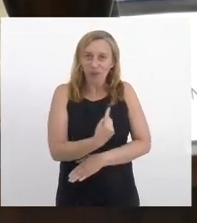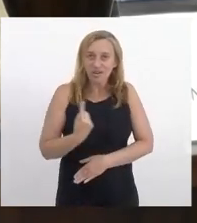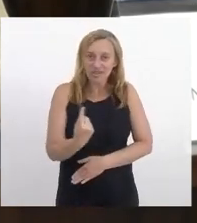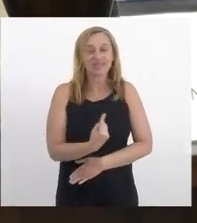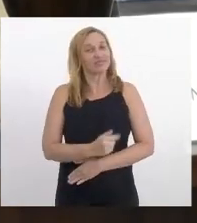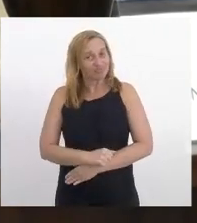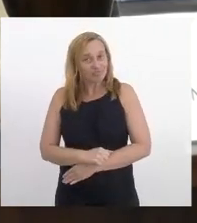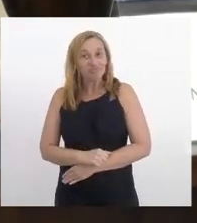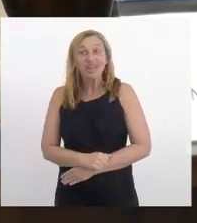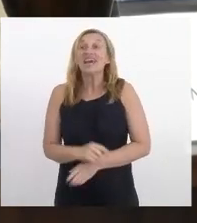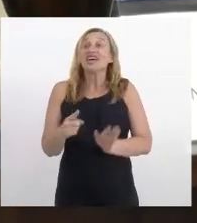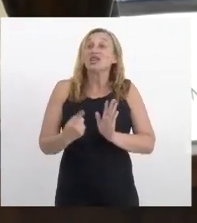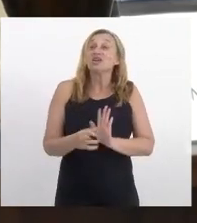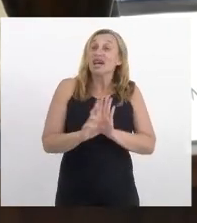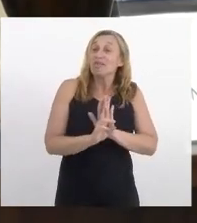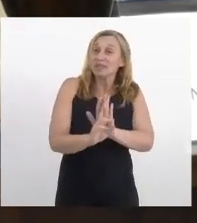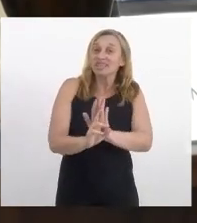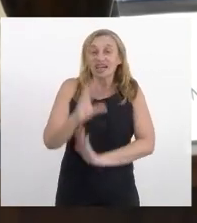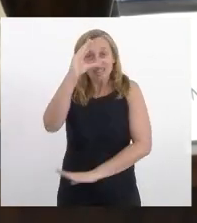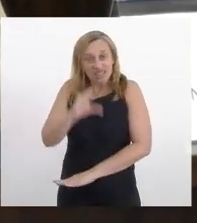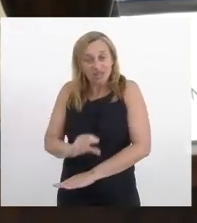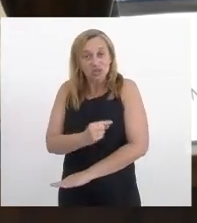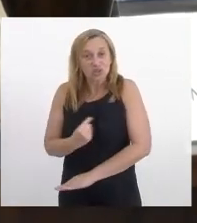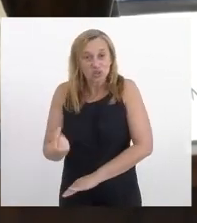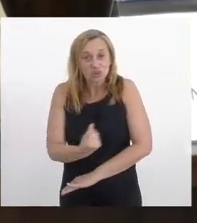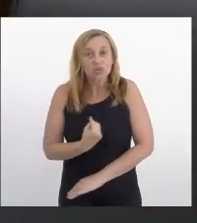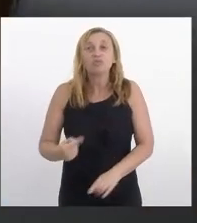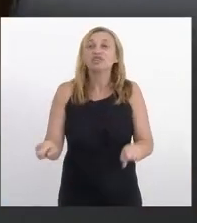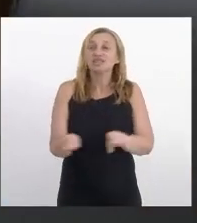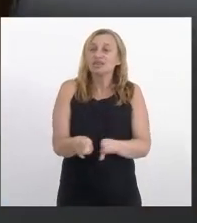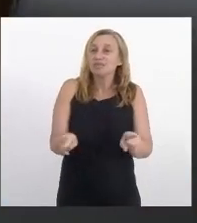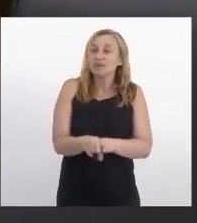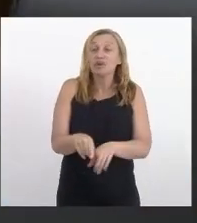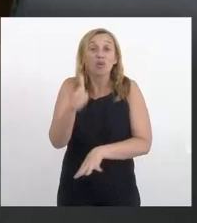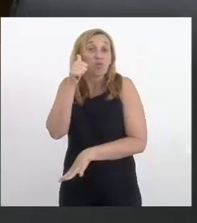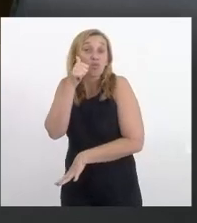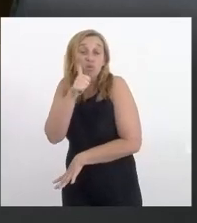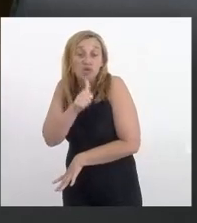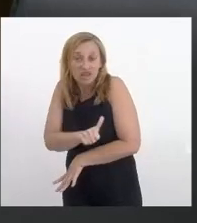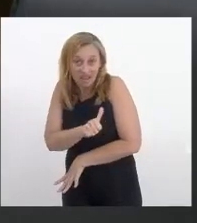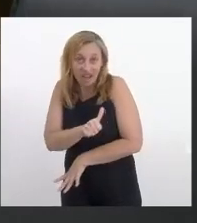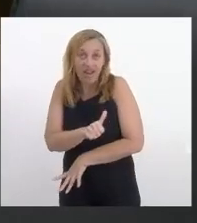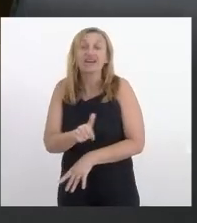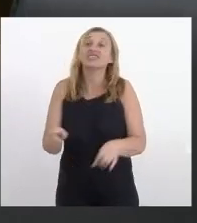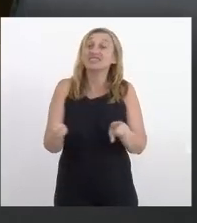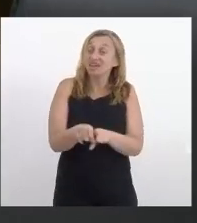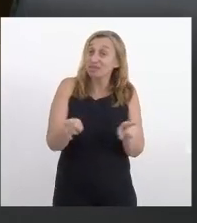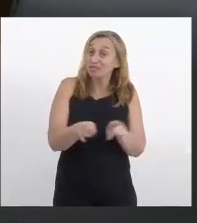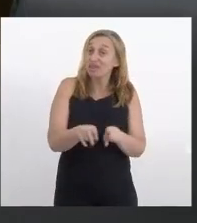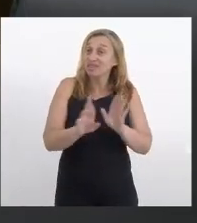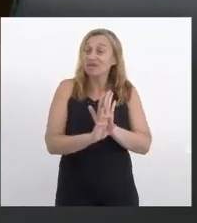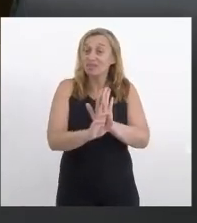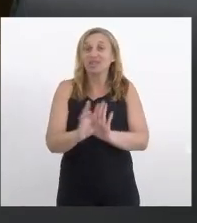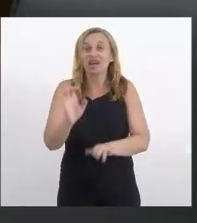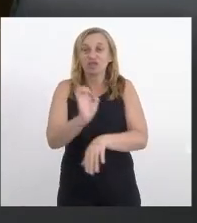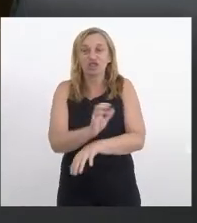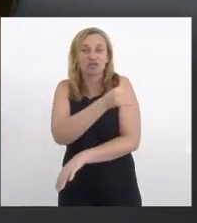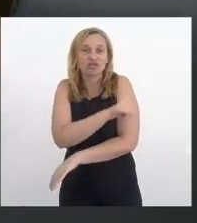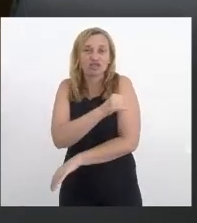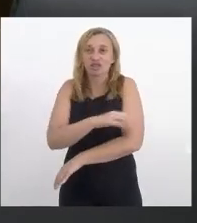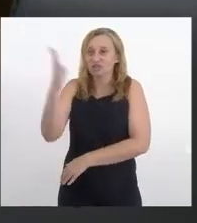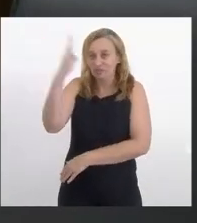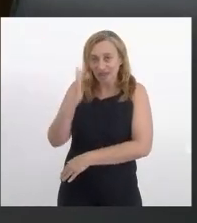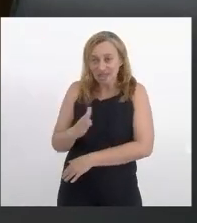nos representar como cidadãs, nos representar como mulher e nos representar no Estado do Rio de Janeiro e no